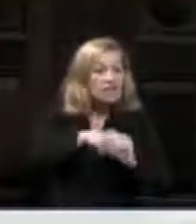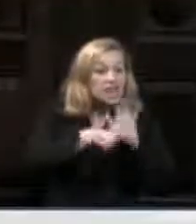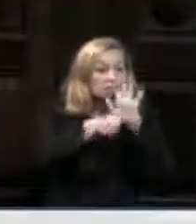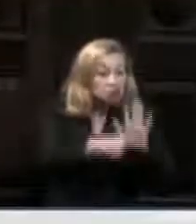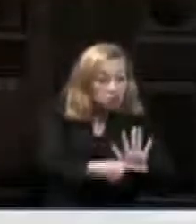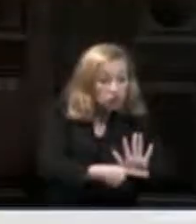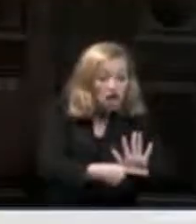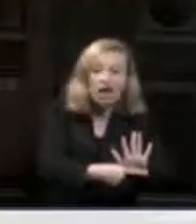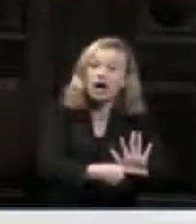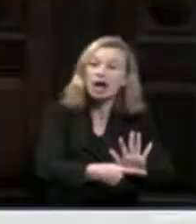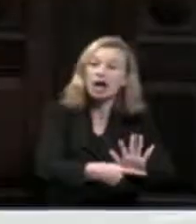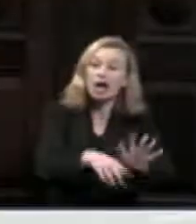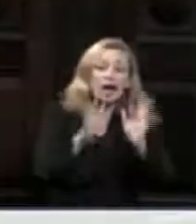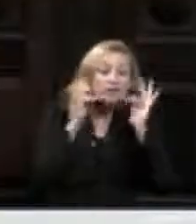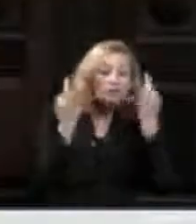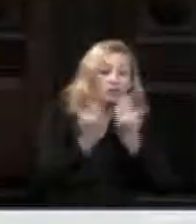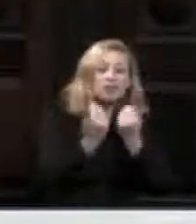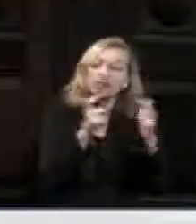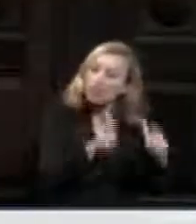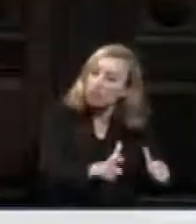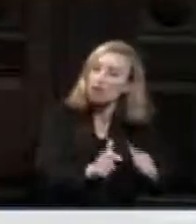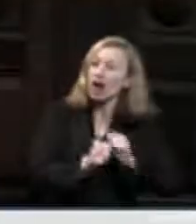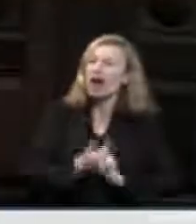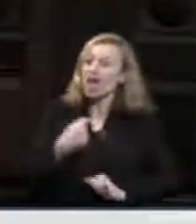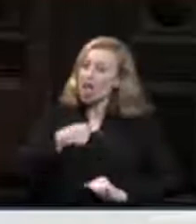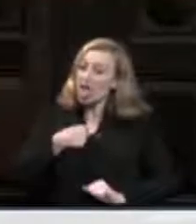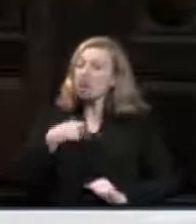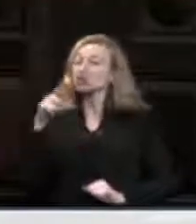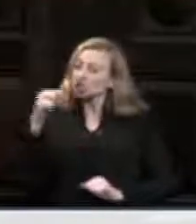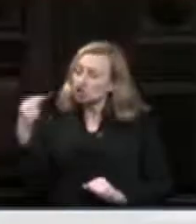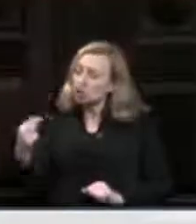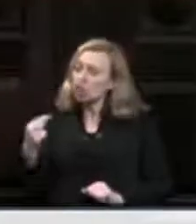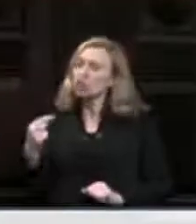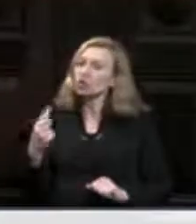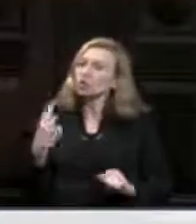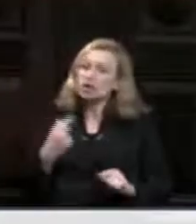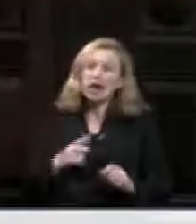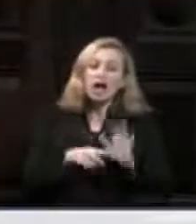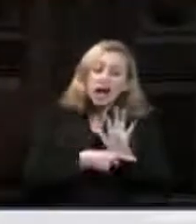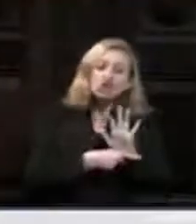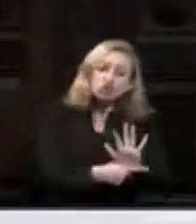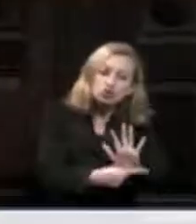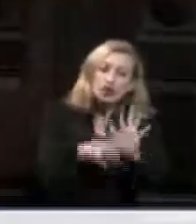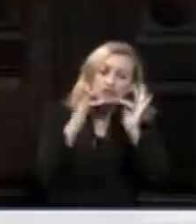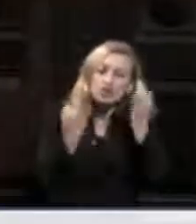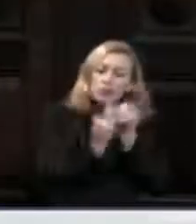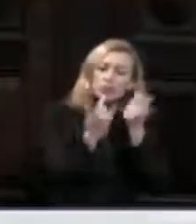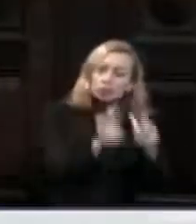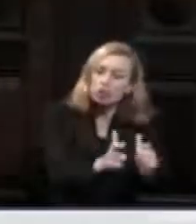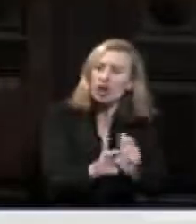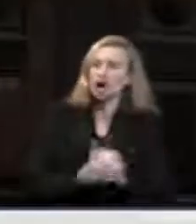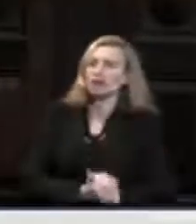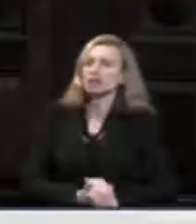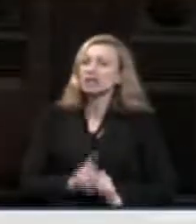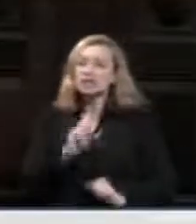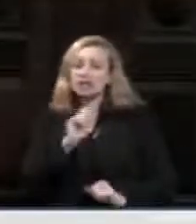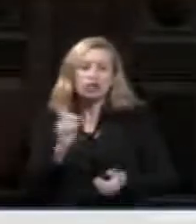condição de habitabilidade digna àquelas famílias e trazê-las como parceiras da recuperação do meio